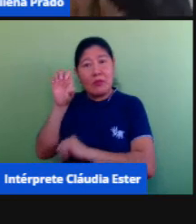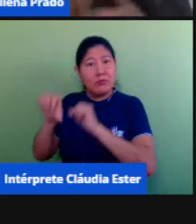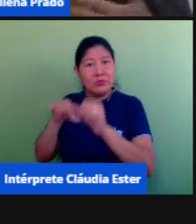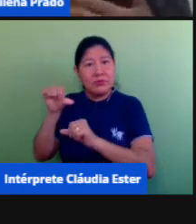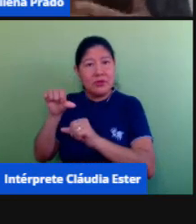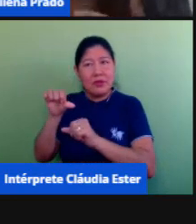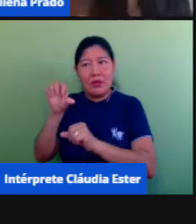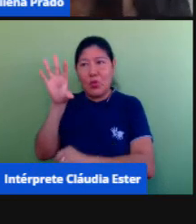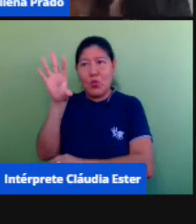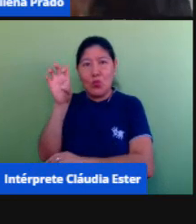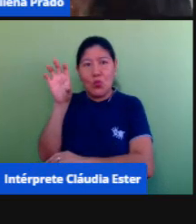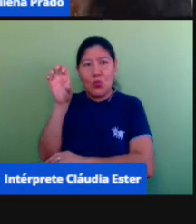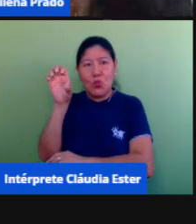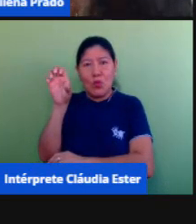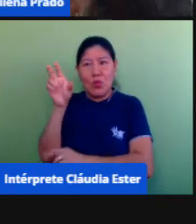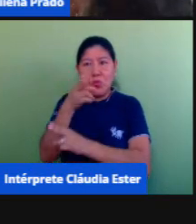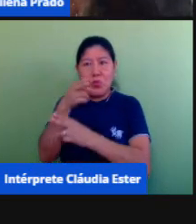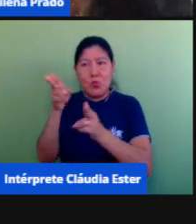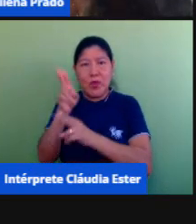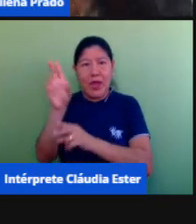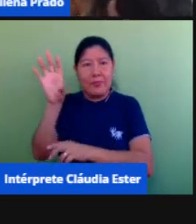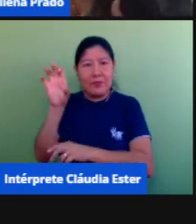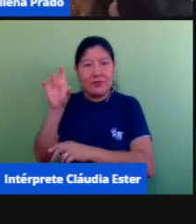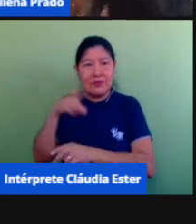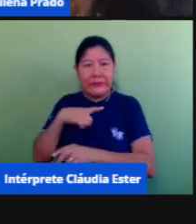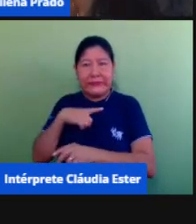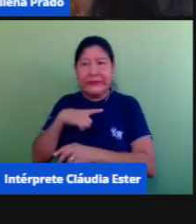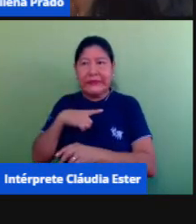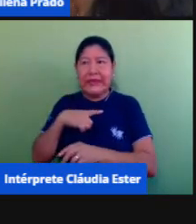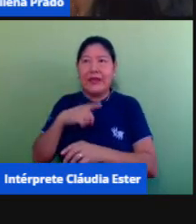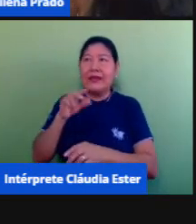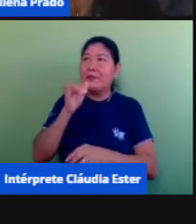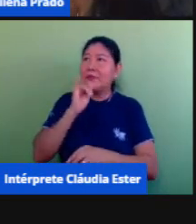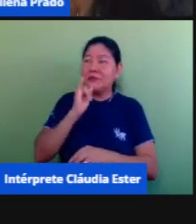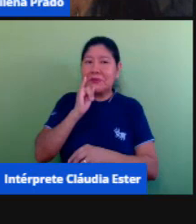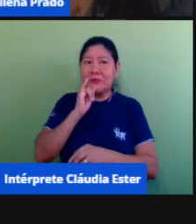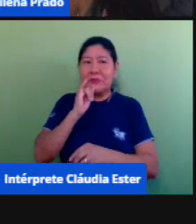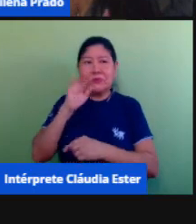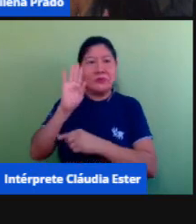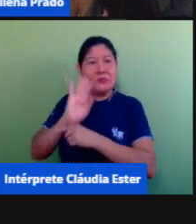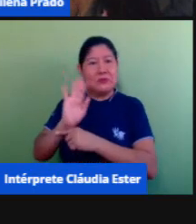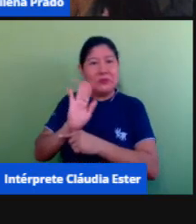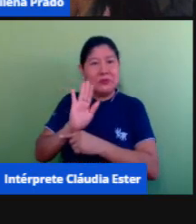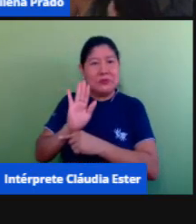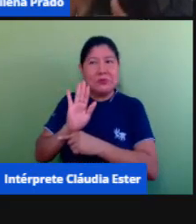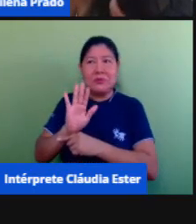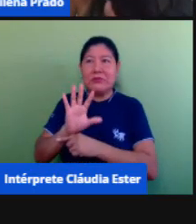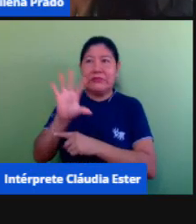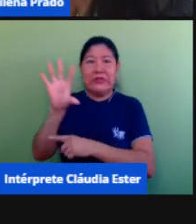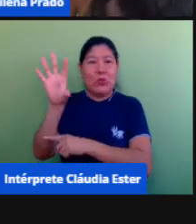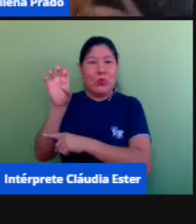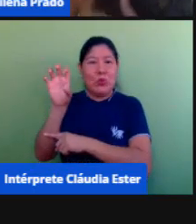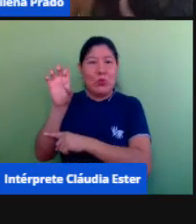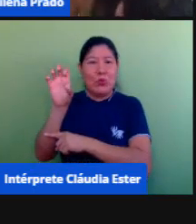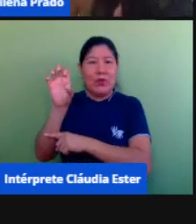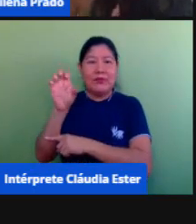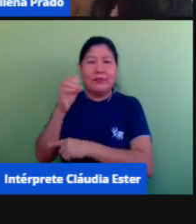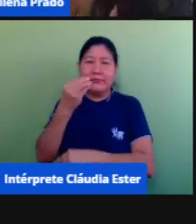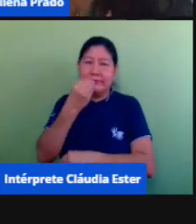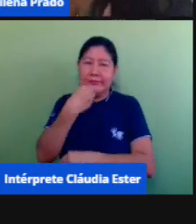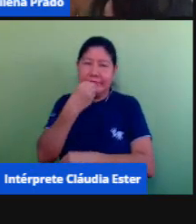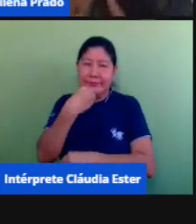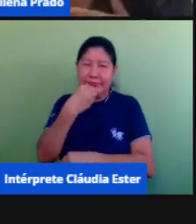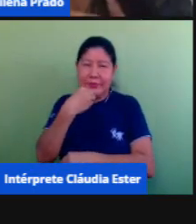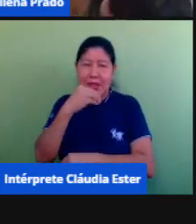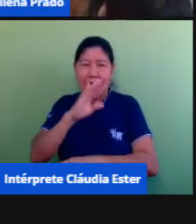Agora, abrir um vídeo, a gente caminhou tentando o canal do YouTube e os alunos